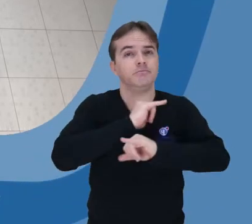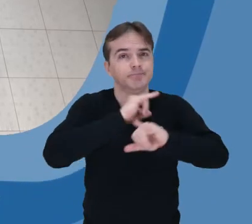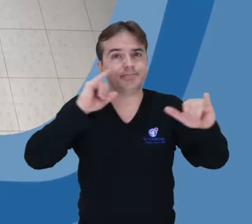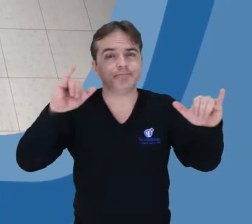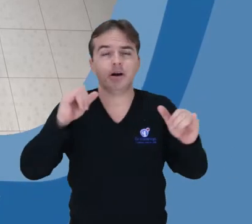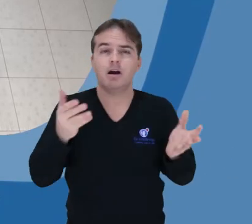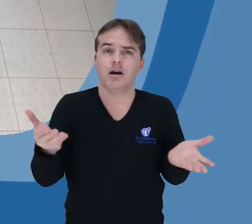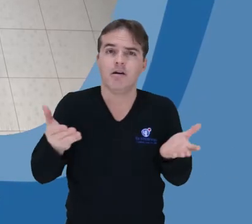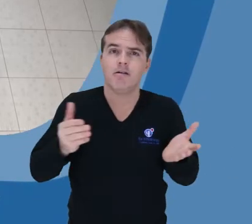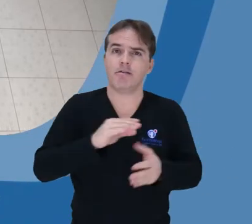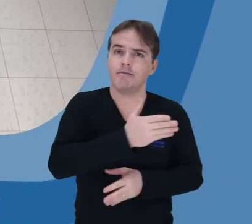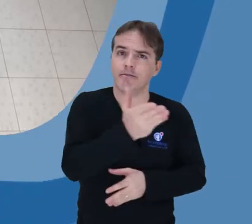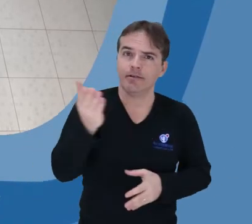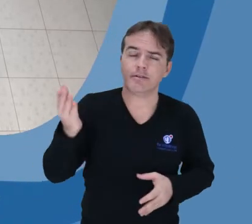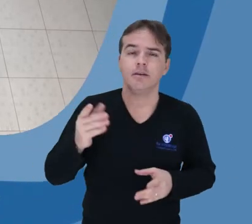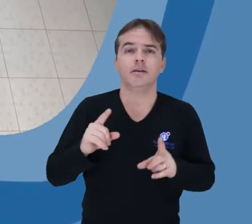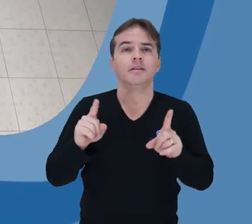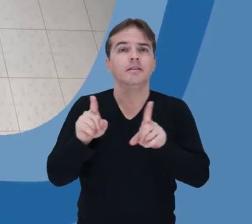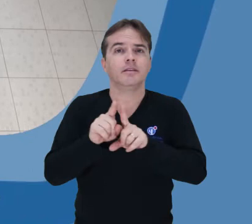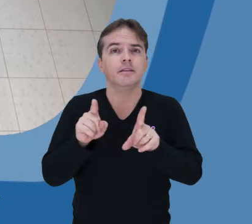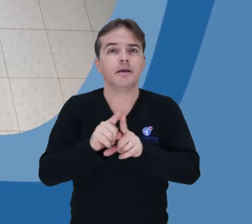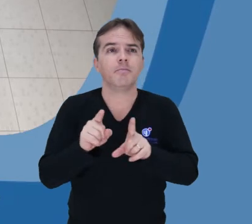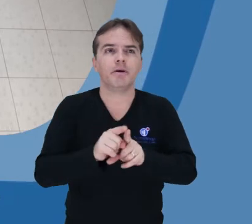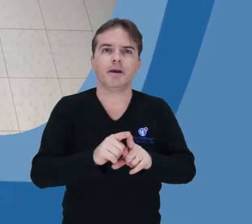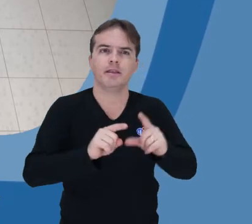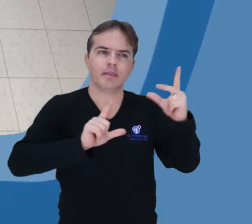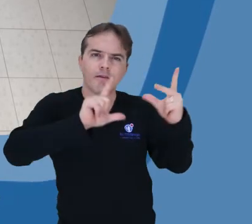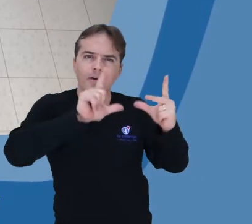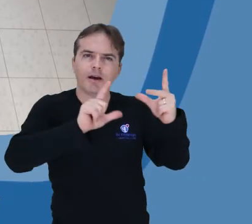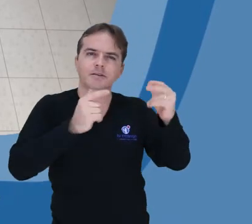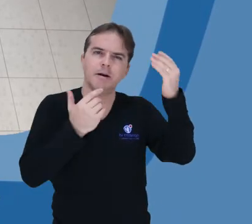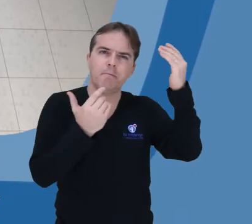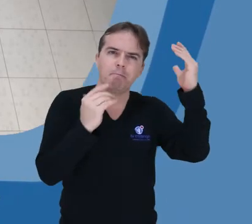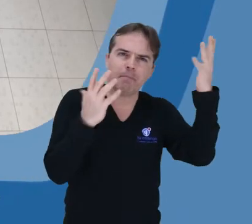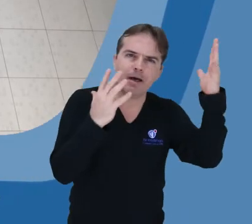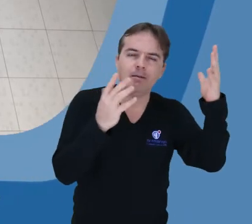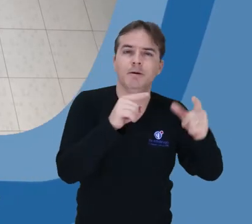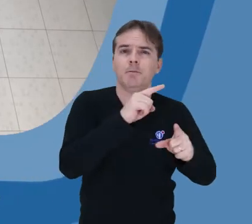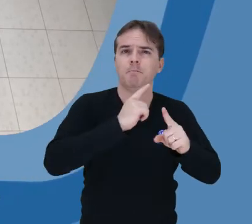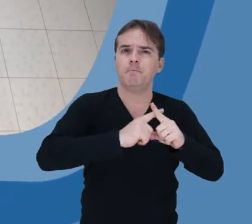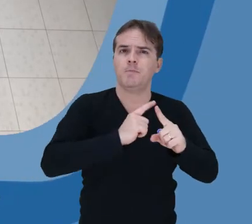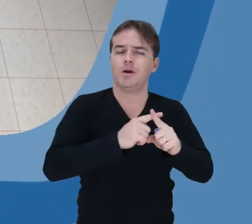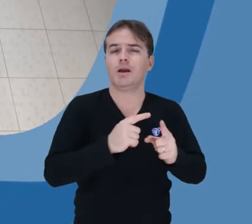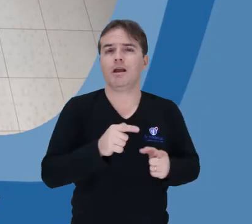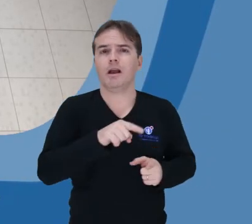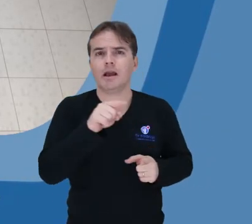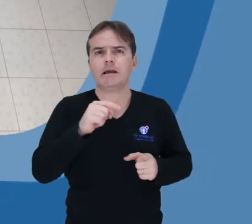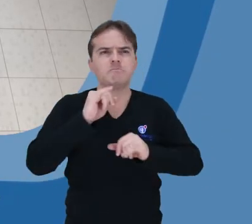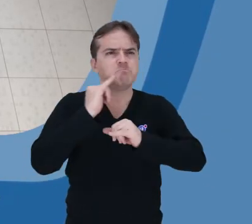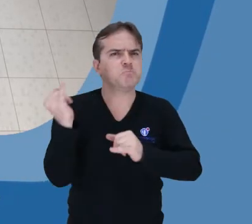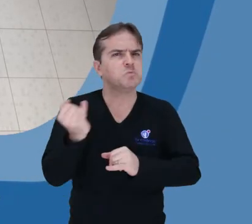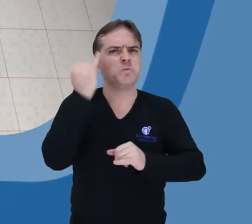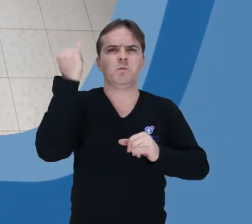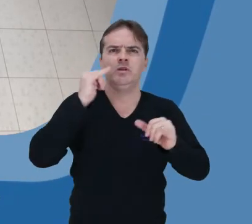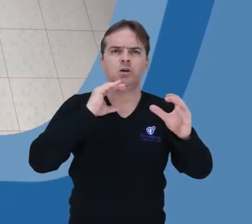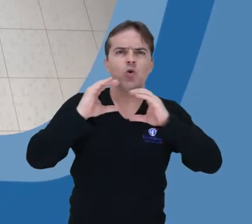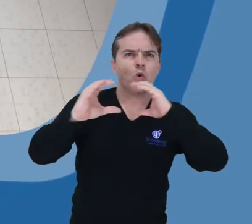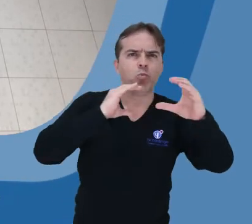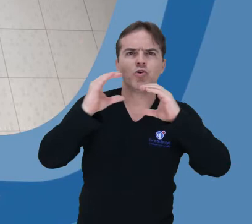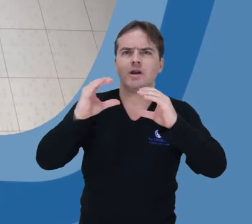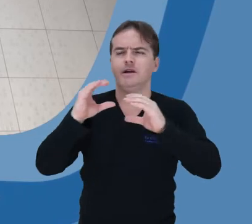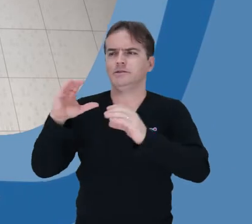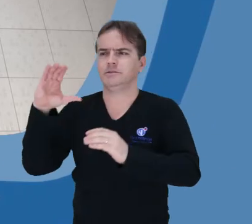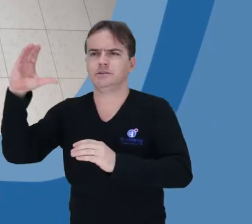queria passar, deixar aqui mais uma vez e parabenizar a TV Caatinga pela proposição, um tema extremamente importante. A comunicação científica